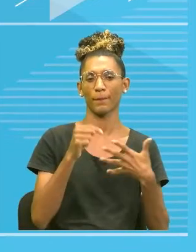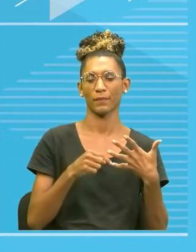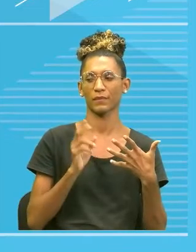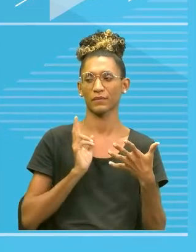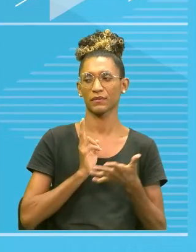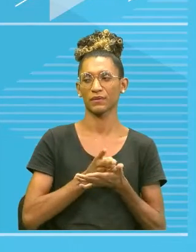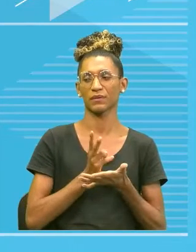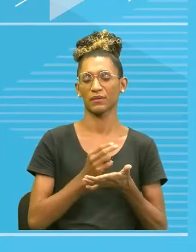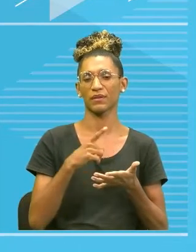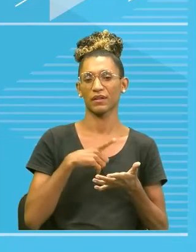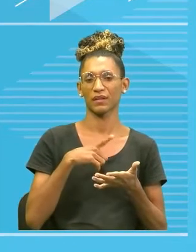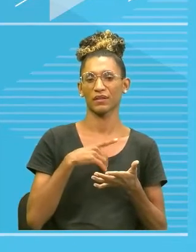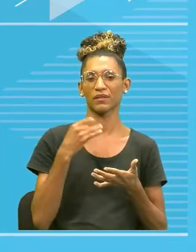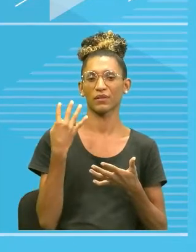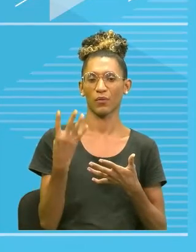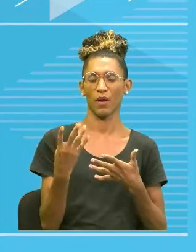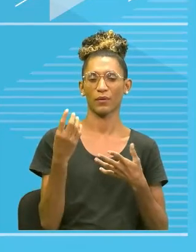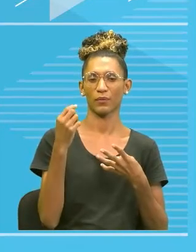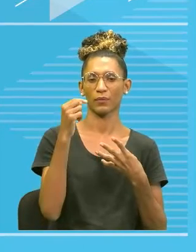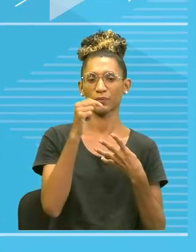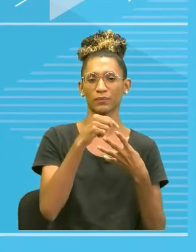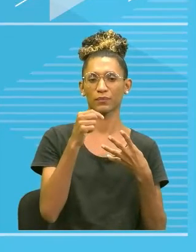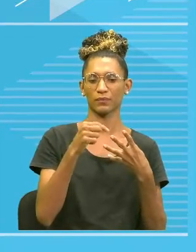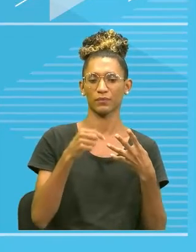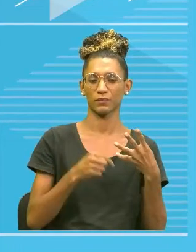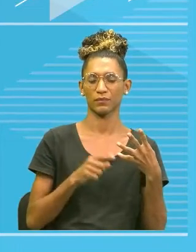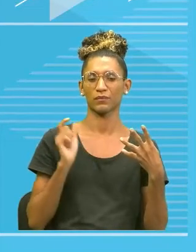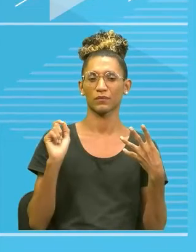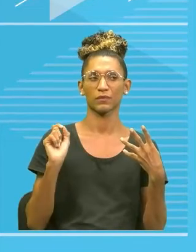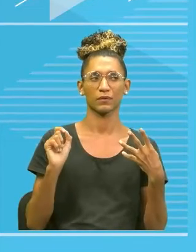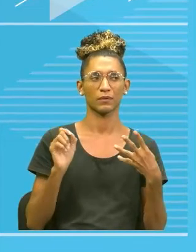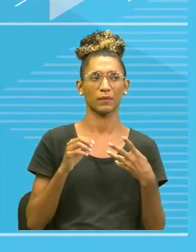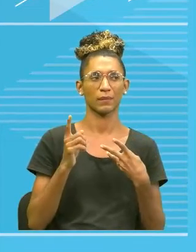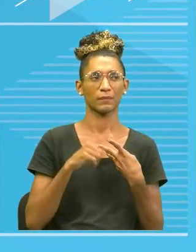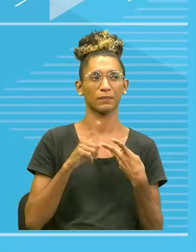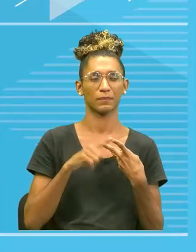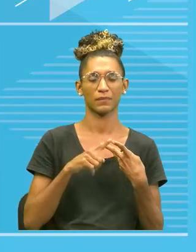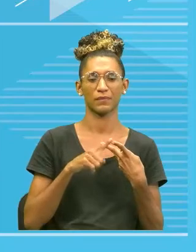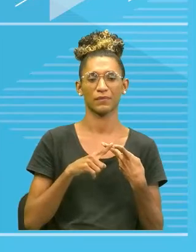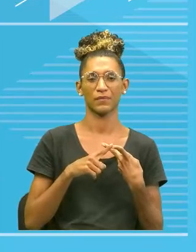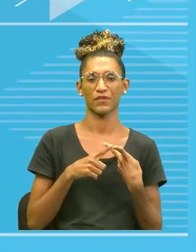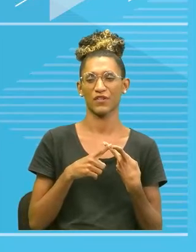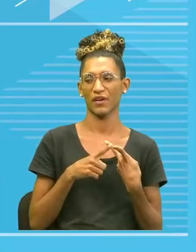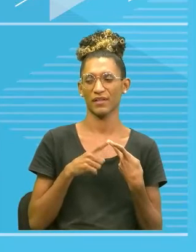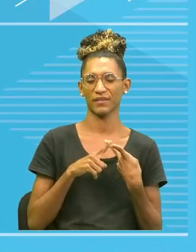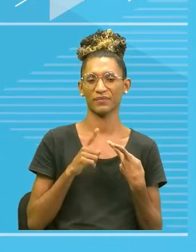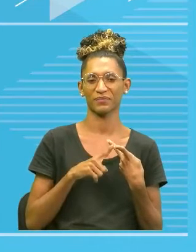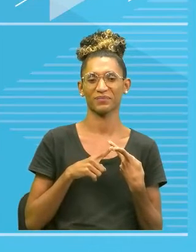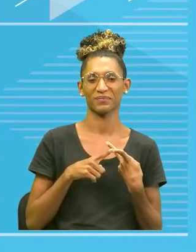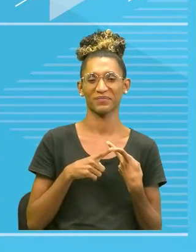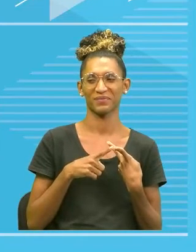4 etapas que você tem que ficar ligado. Primeira etapa.